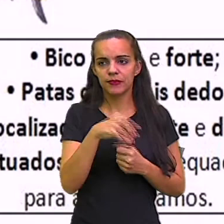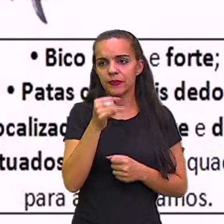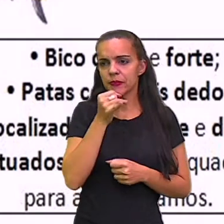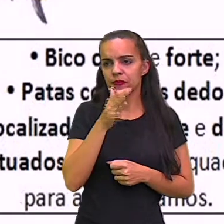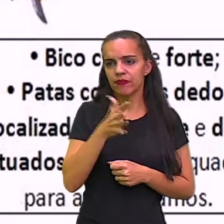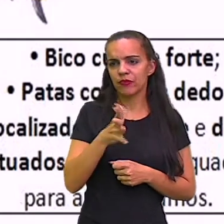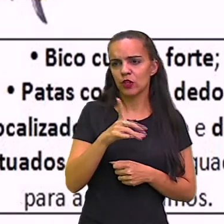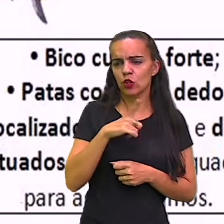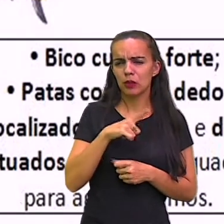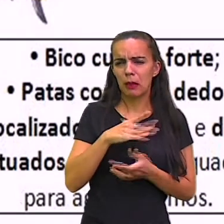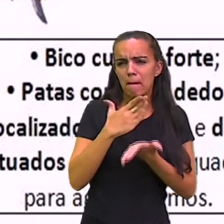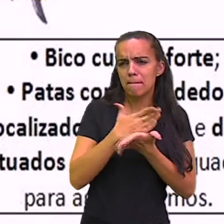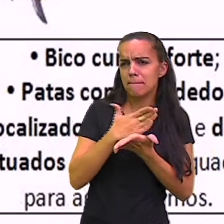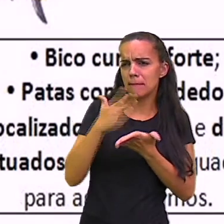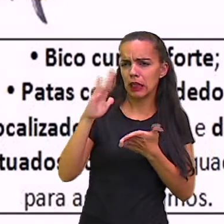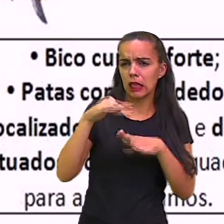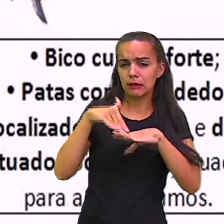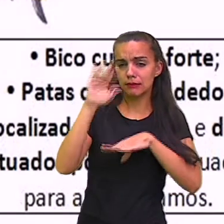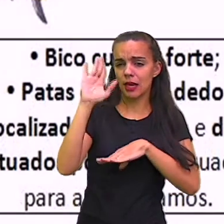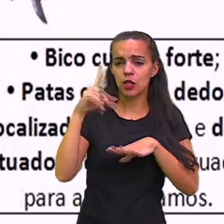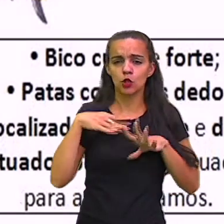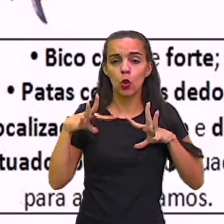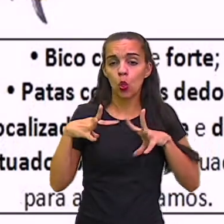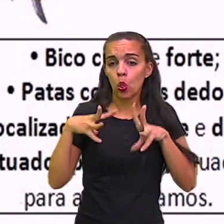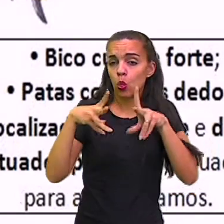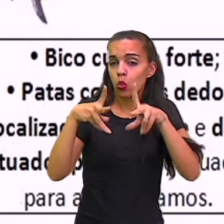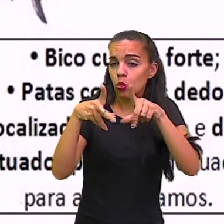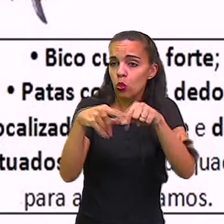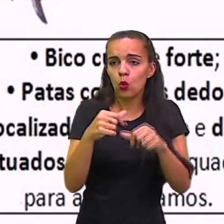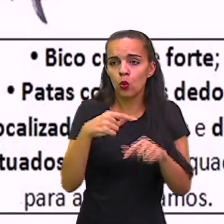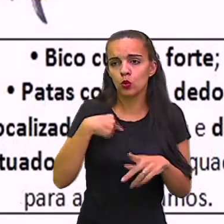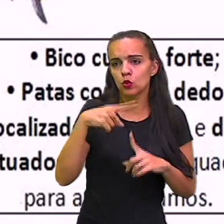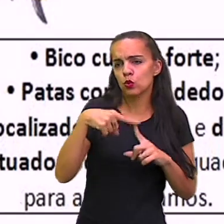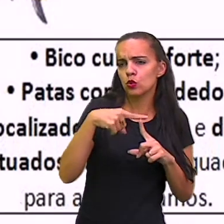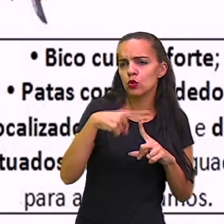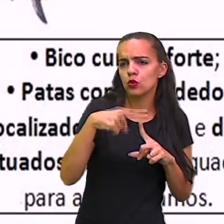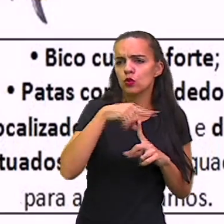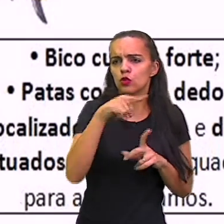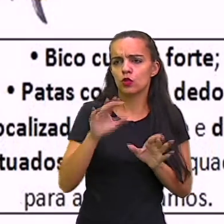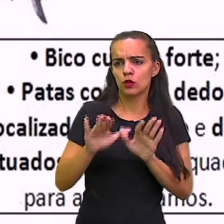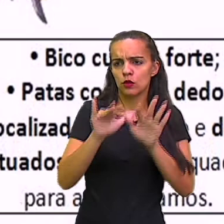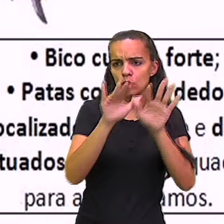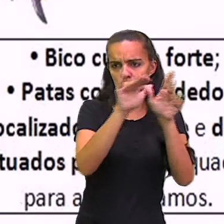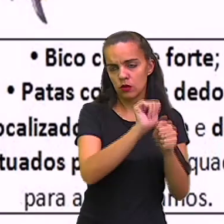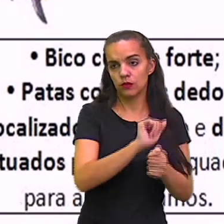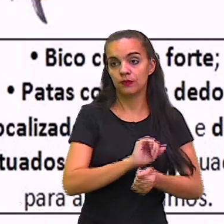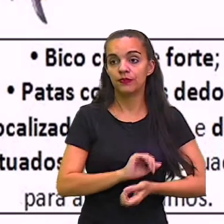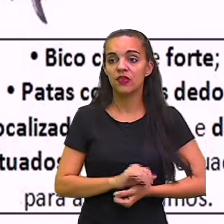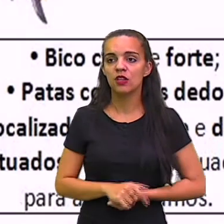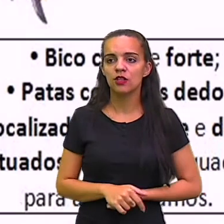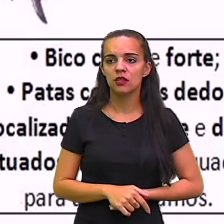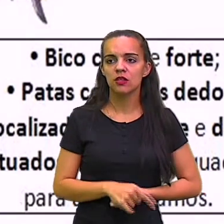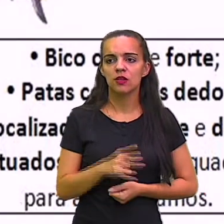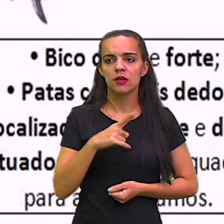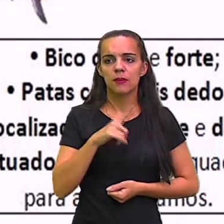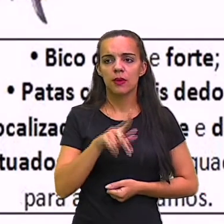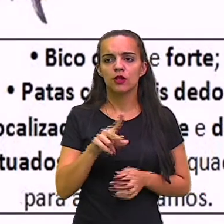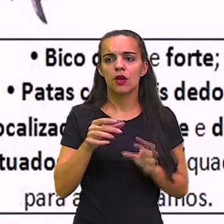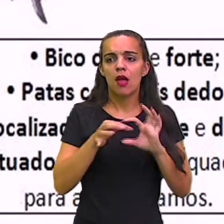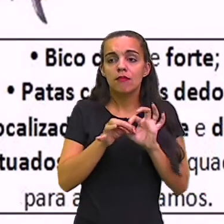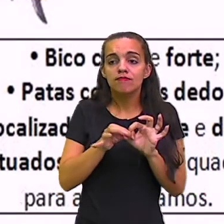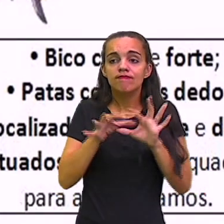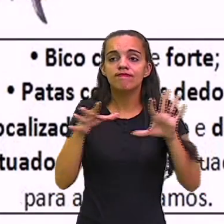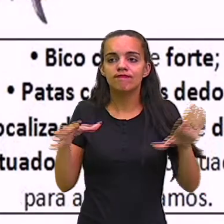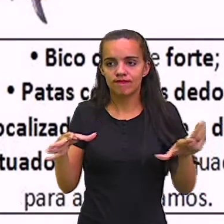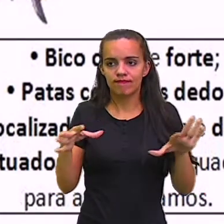inclui mais da metade todas as espécies existentes tem todos os dedos posteriores este dedo